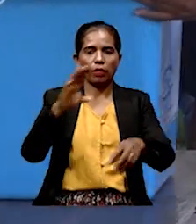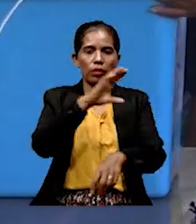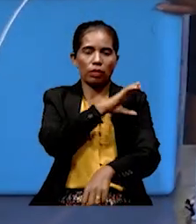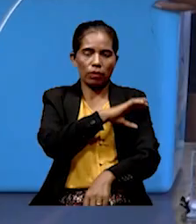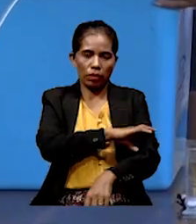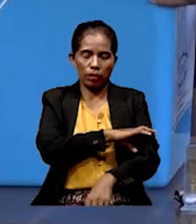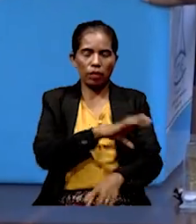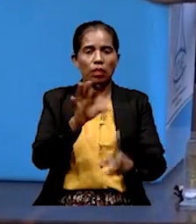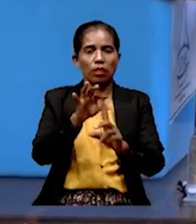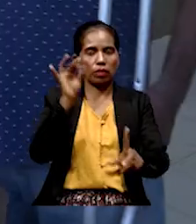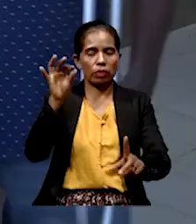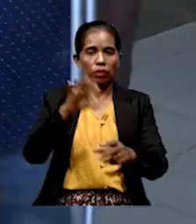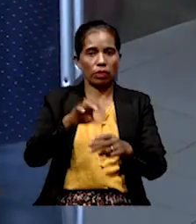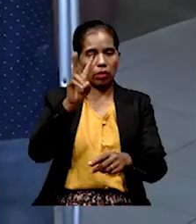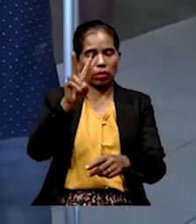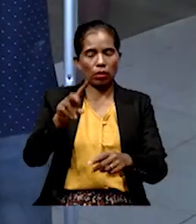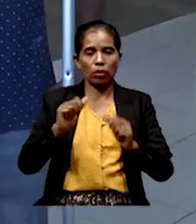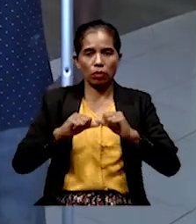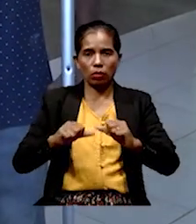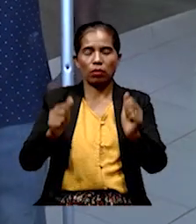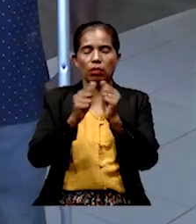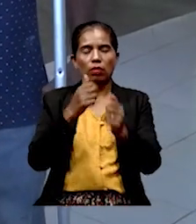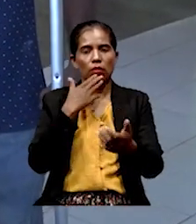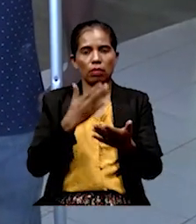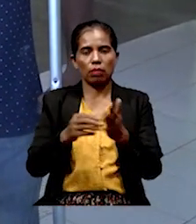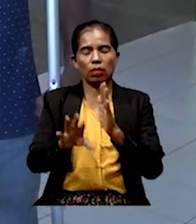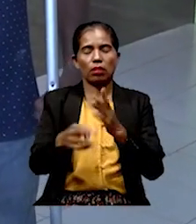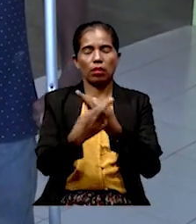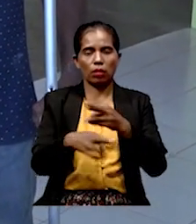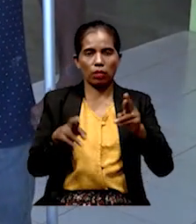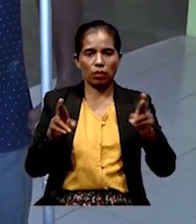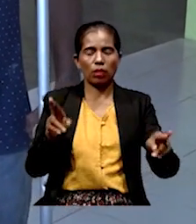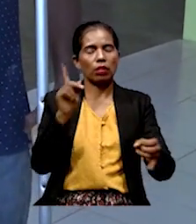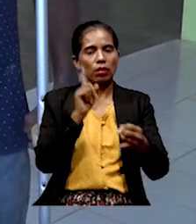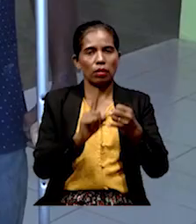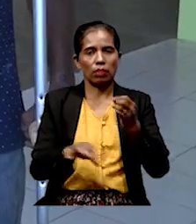eleição segunda volta rodilau rodia to retan resultado ikus ba iha